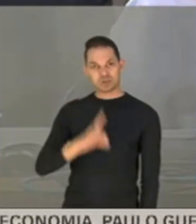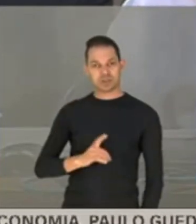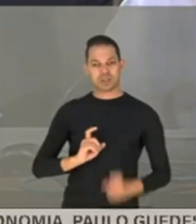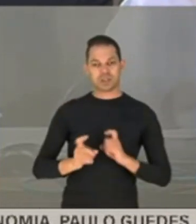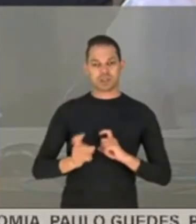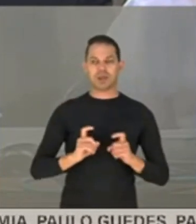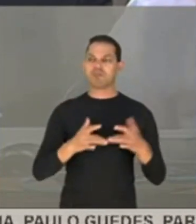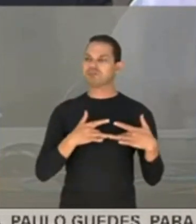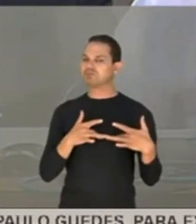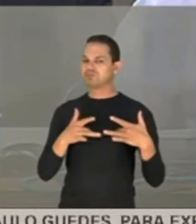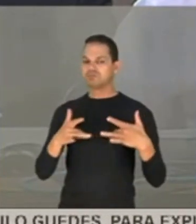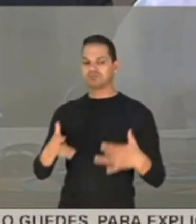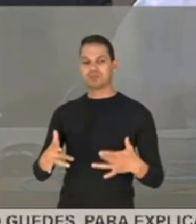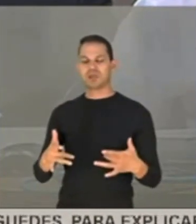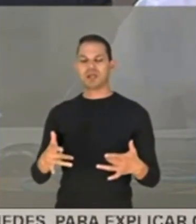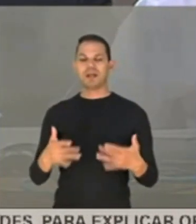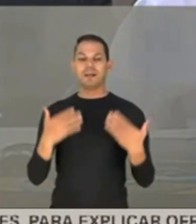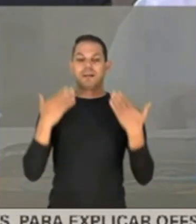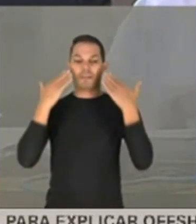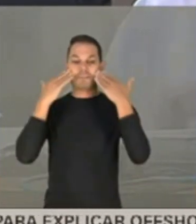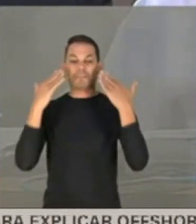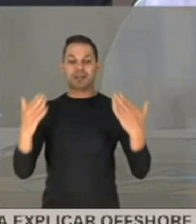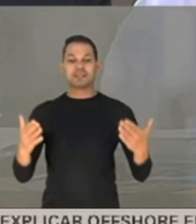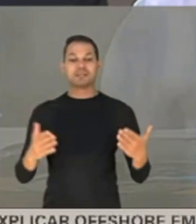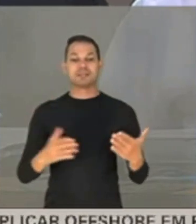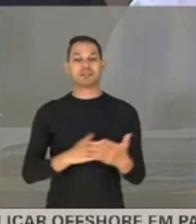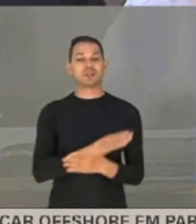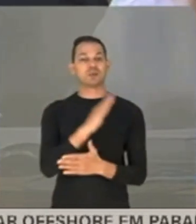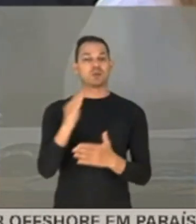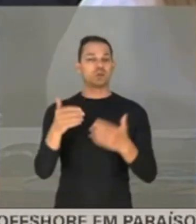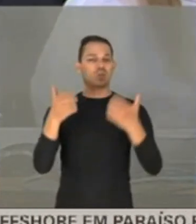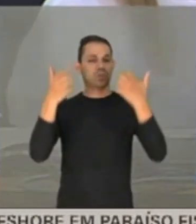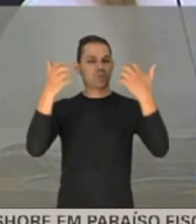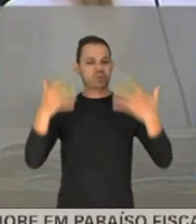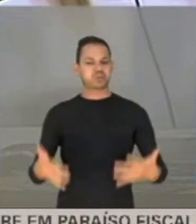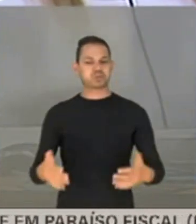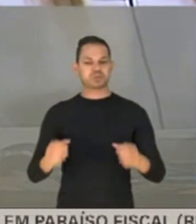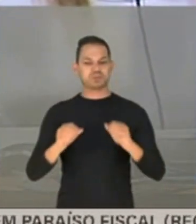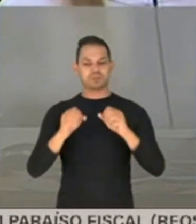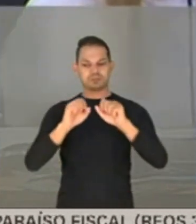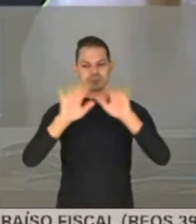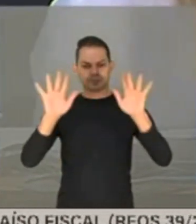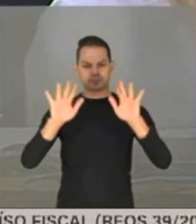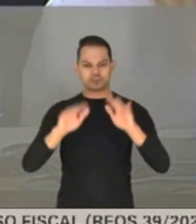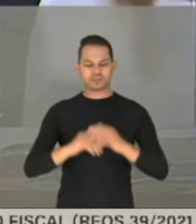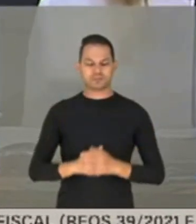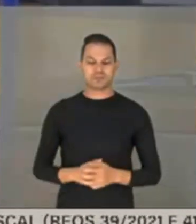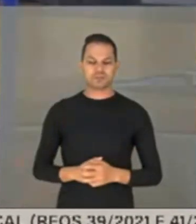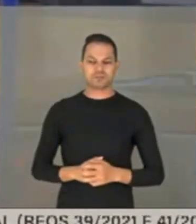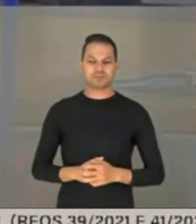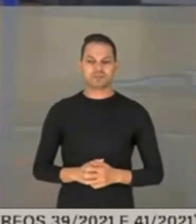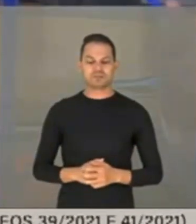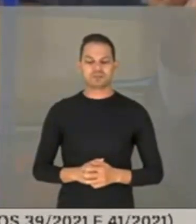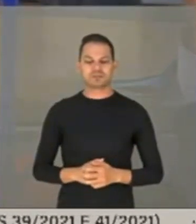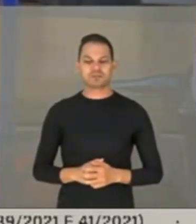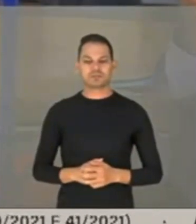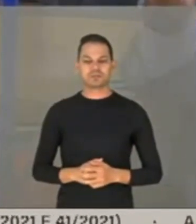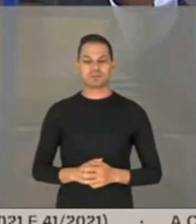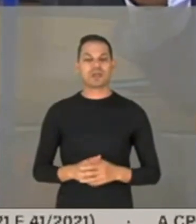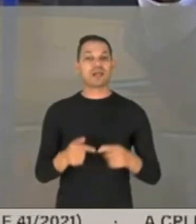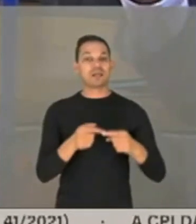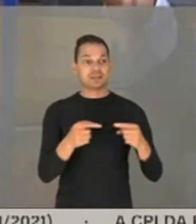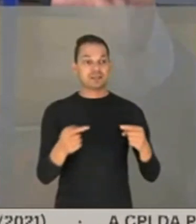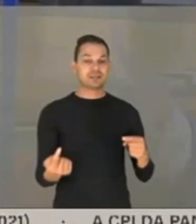executiva, me disponibilizei a apresentar todos os esclarecimentos. Tá. Nós tivemos aqui na